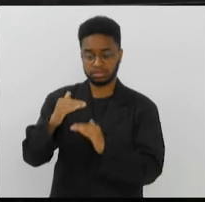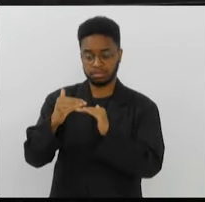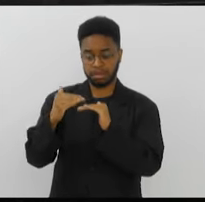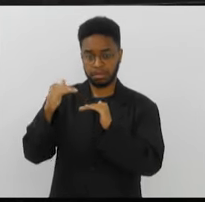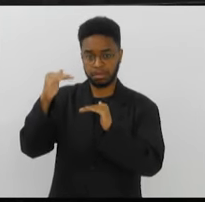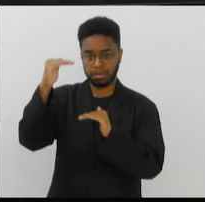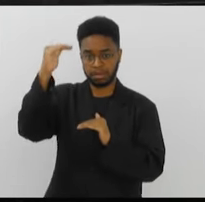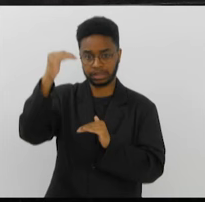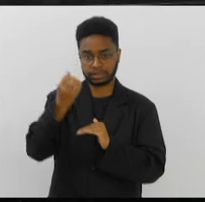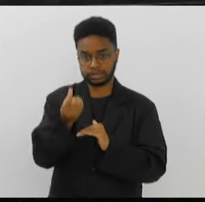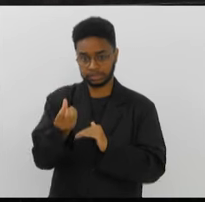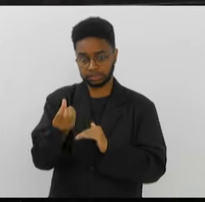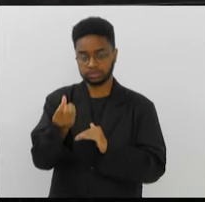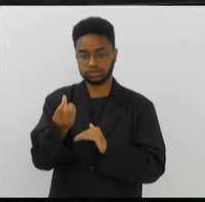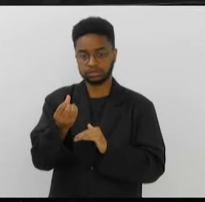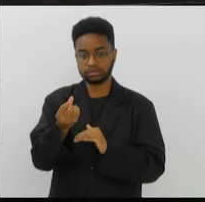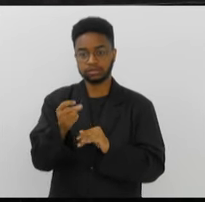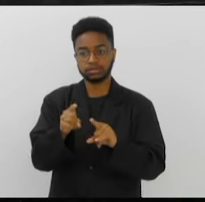seis pavimentos